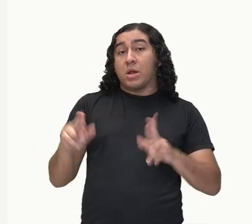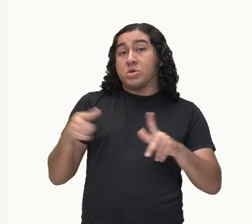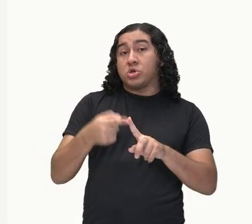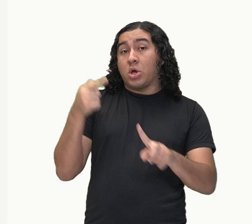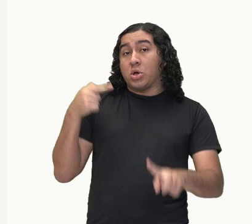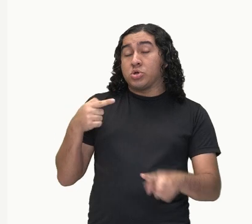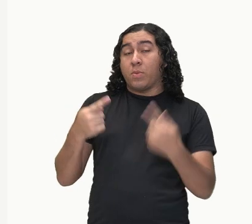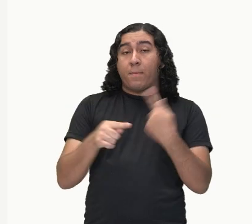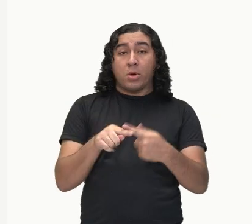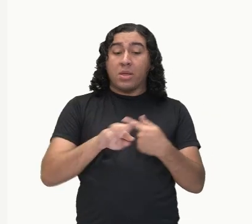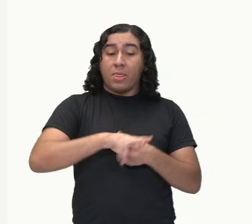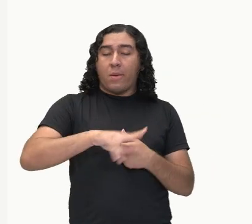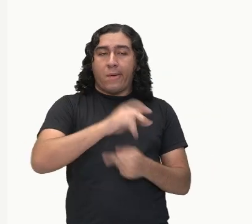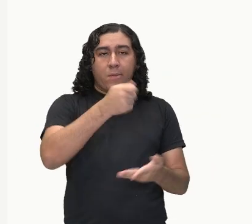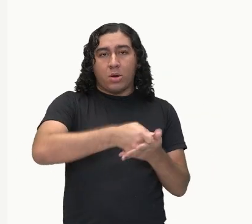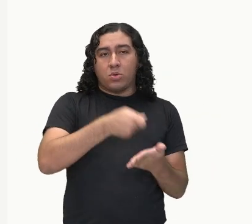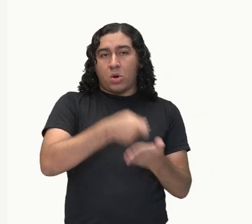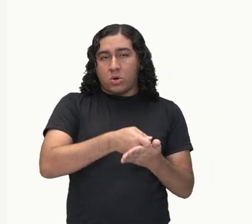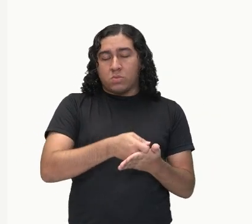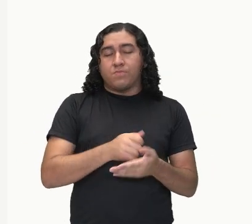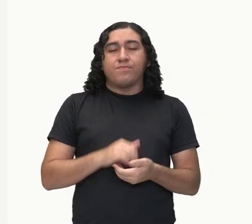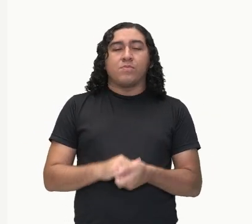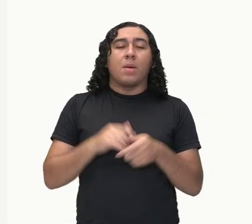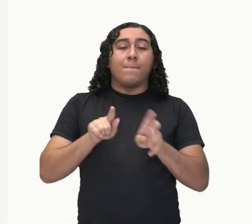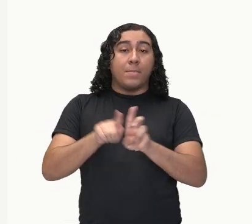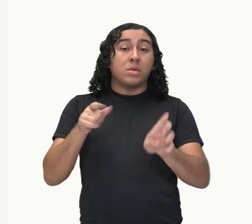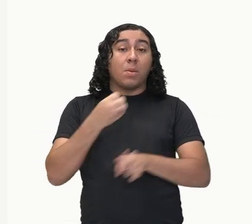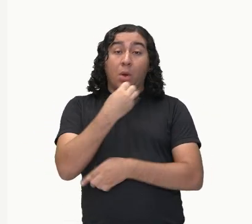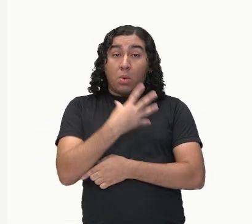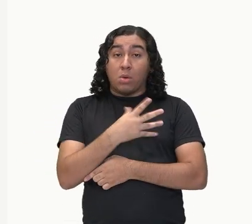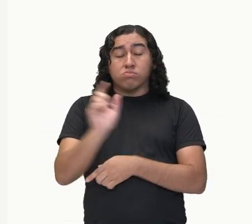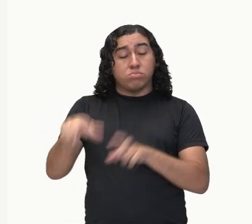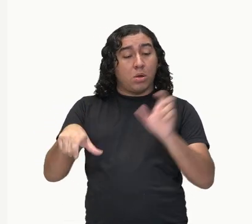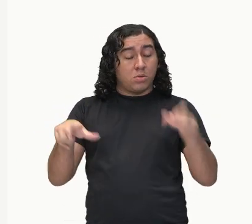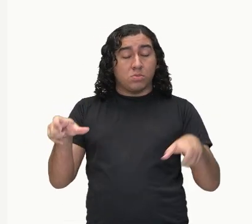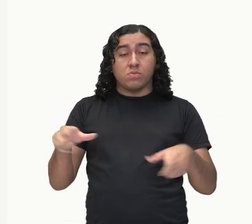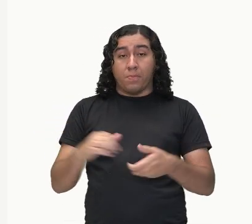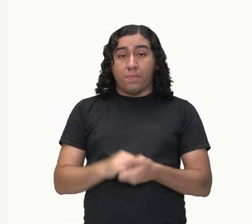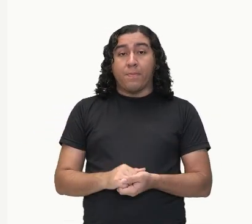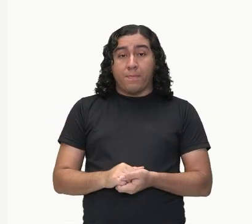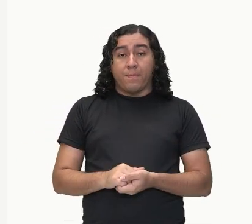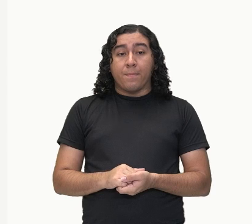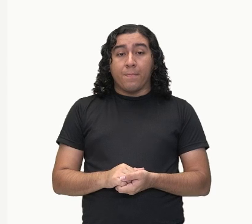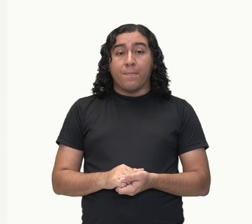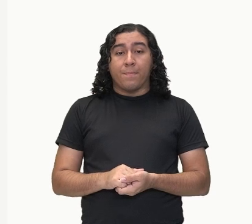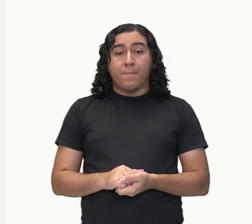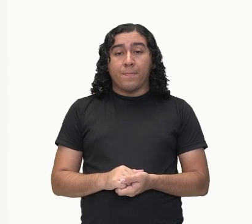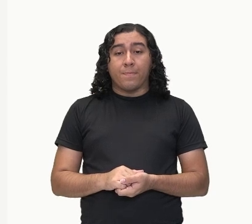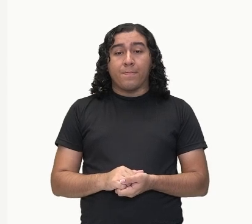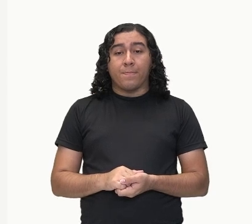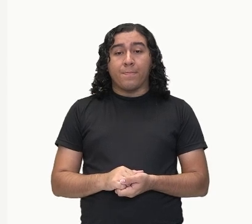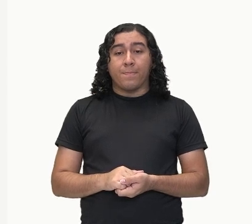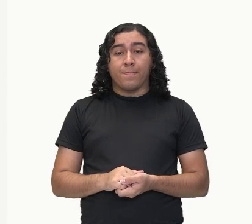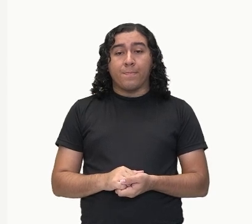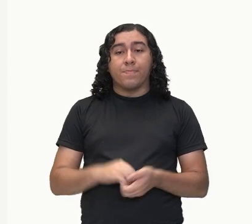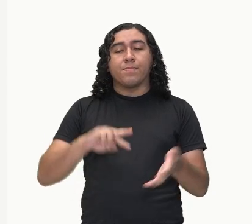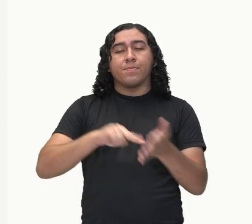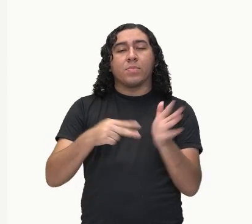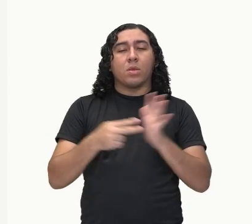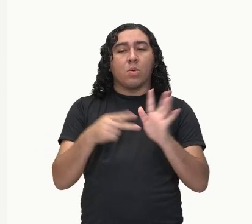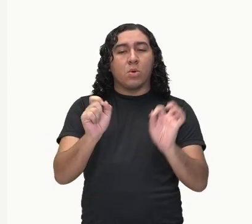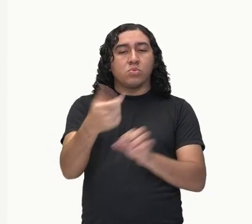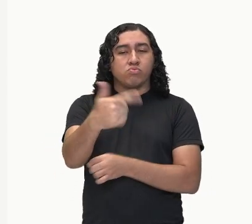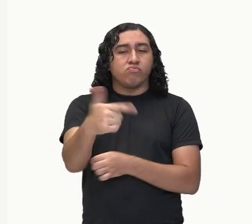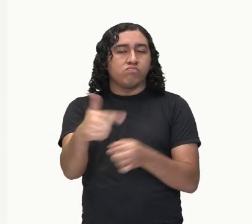ela não é obrigatória, mas também é benéfica para ambas as partes. Ou seja, elas não têm